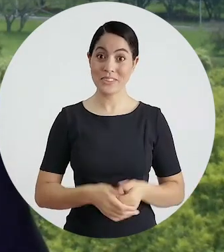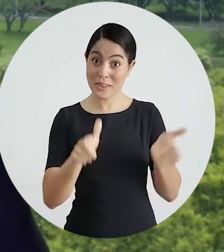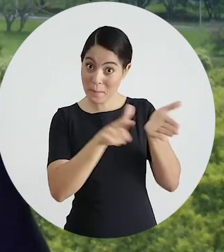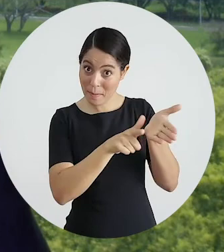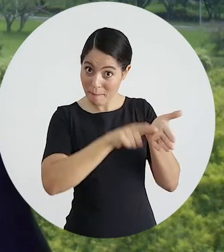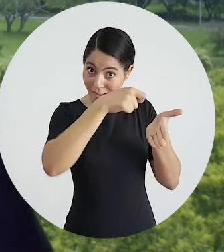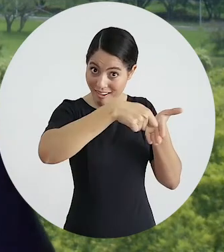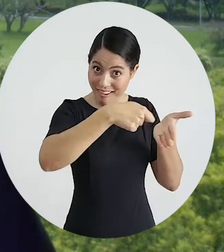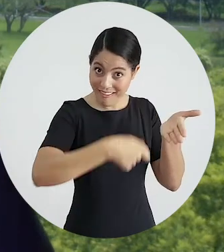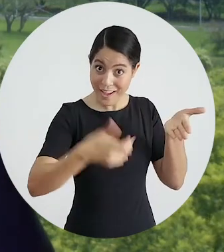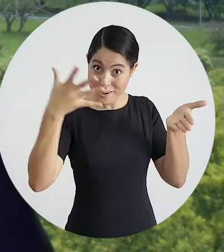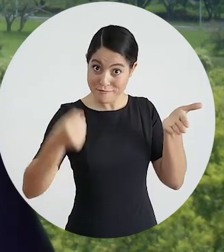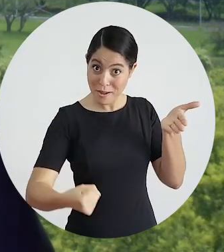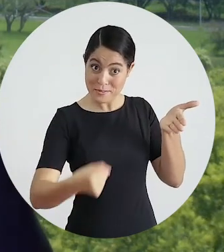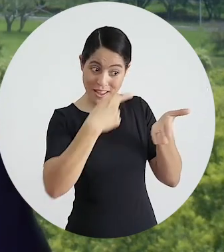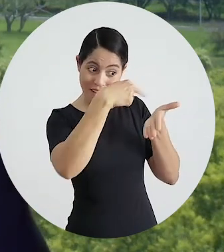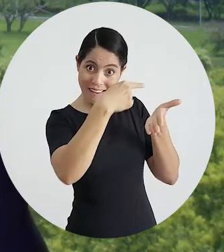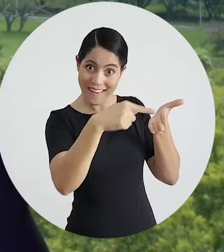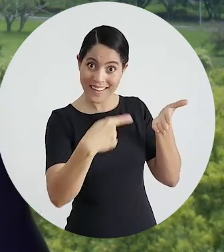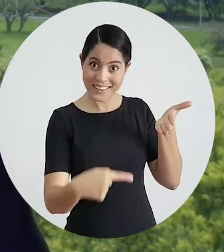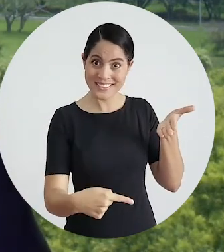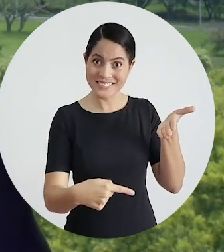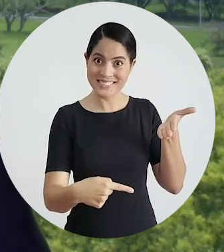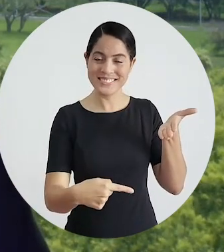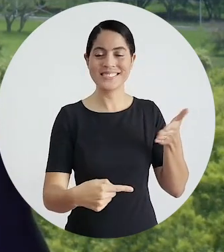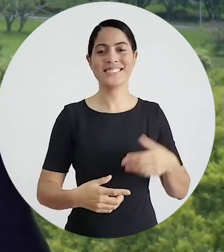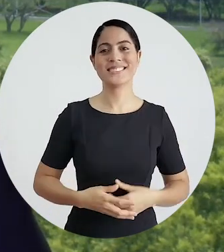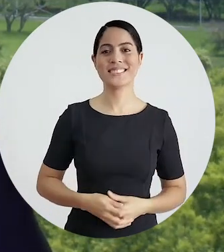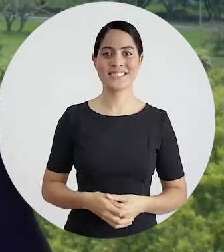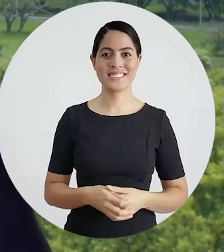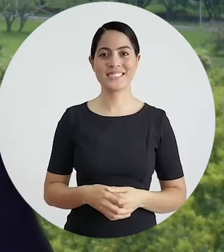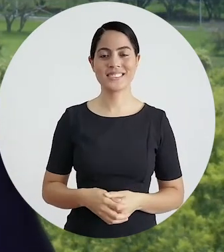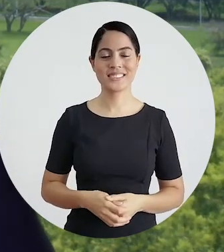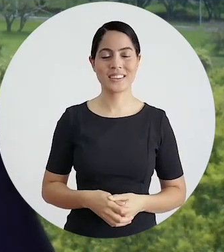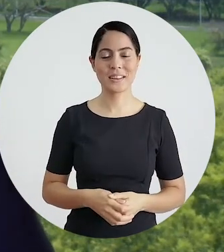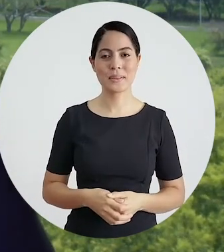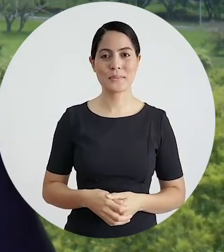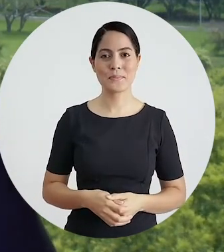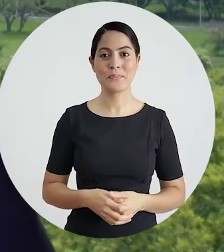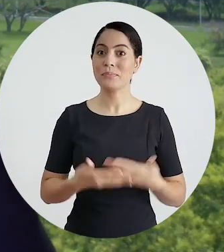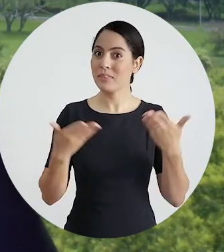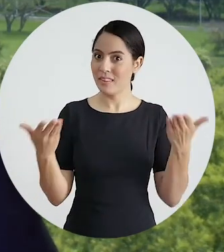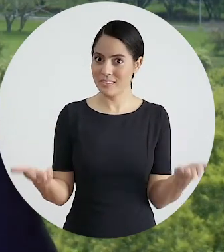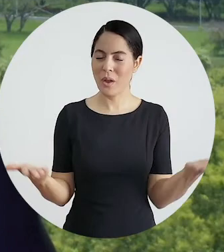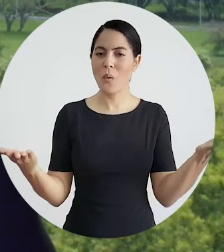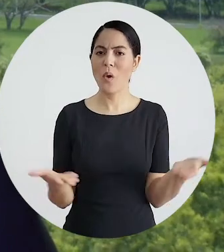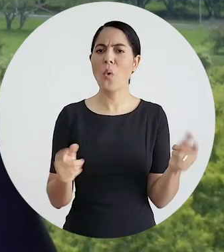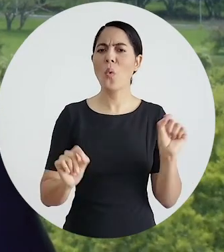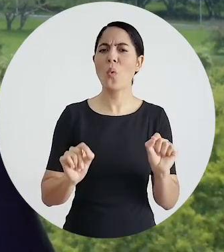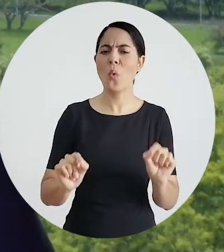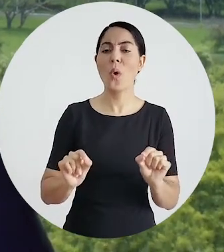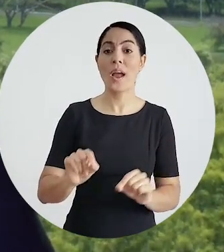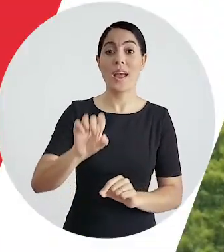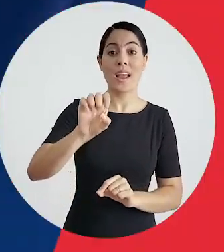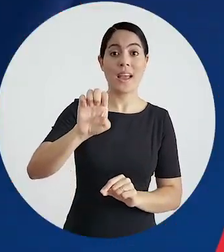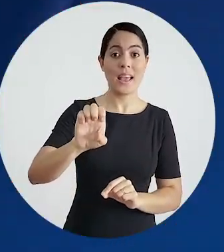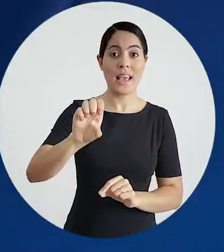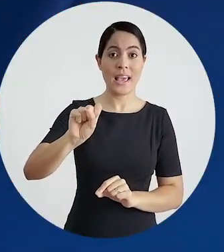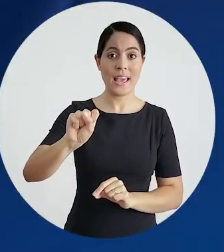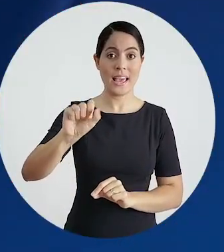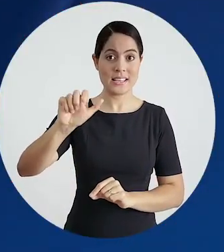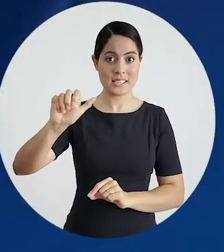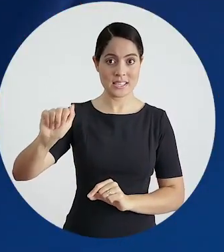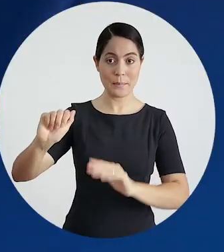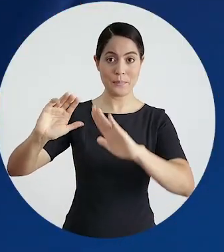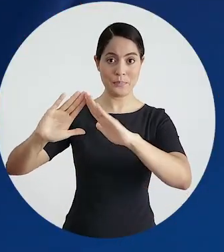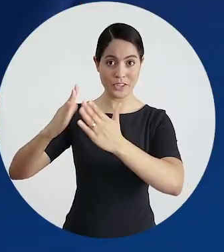eventos deste mês. Então, papel e caneta nas mãos e vamos anotar os compromissos deste fim de ano. Eu